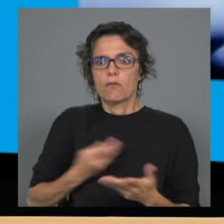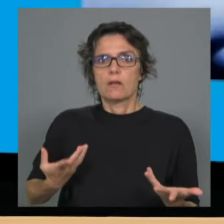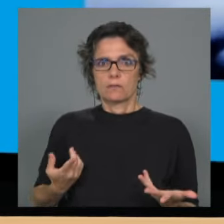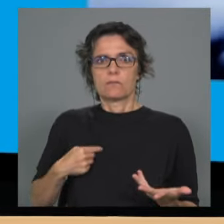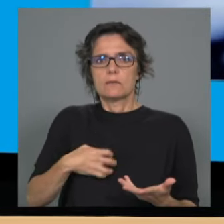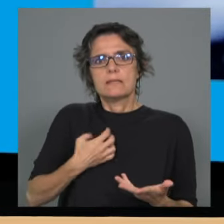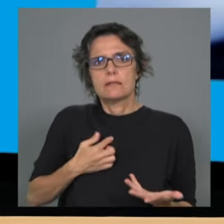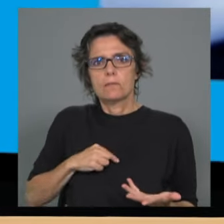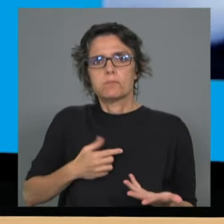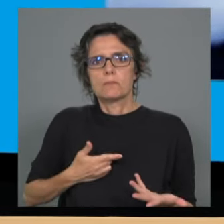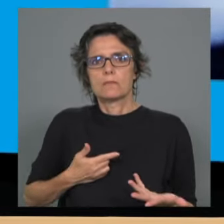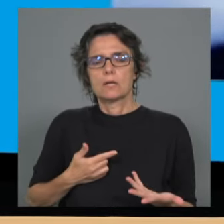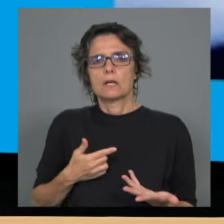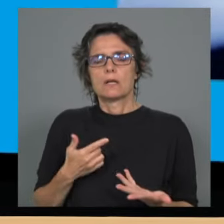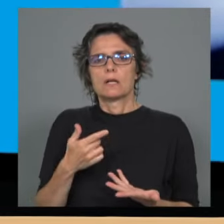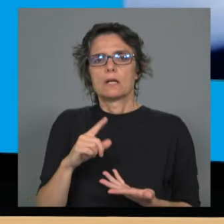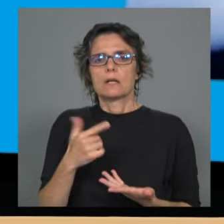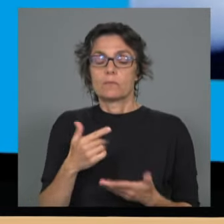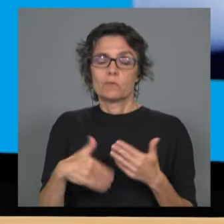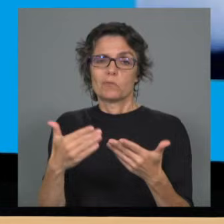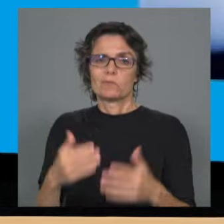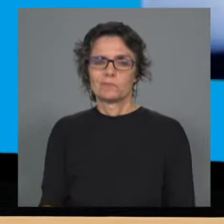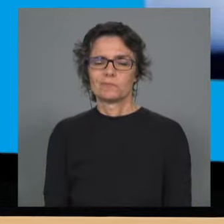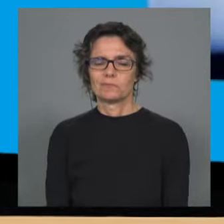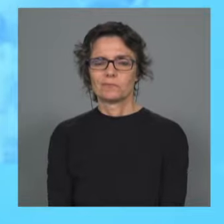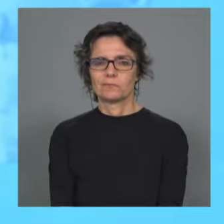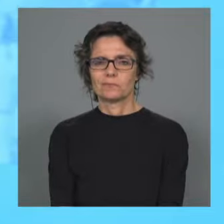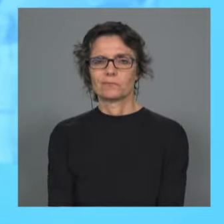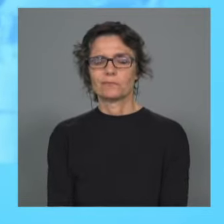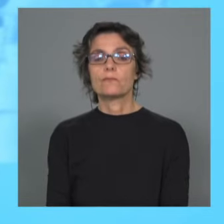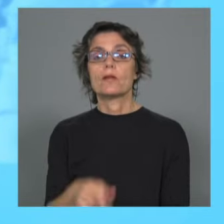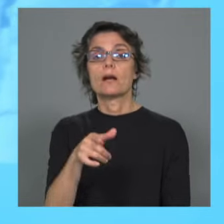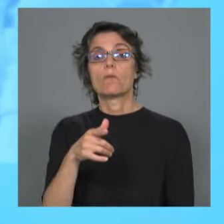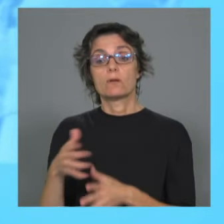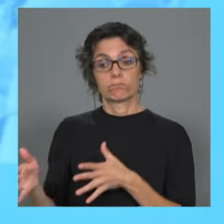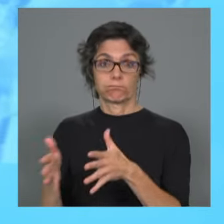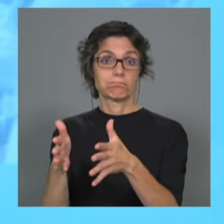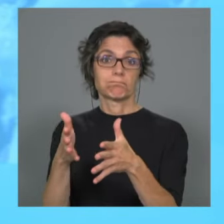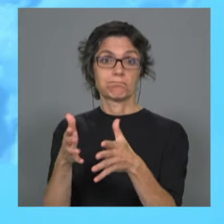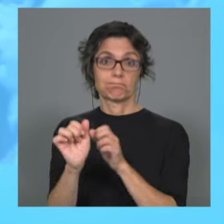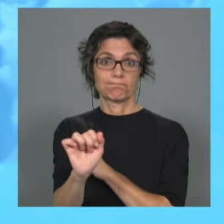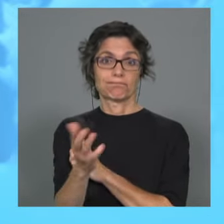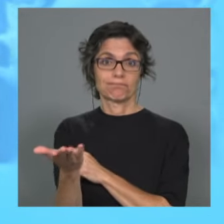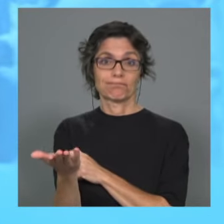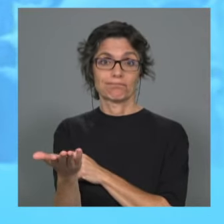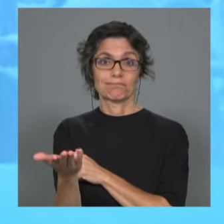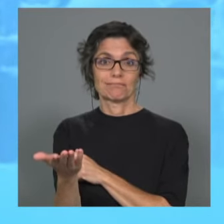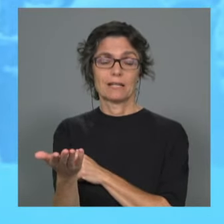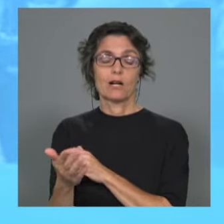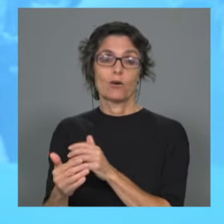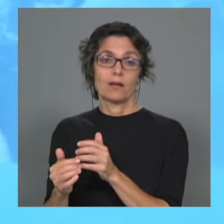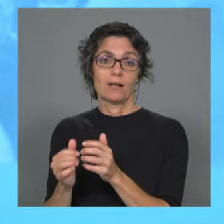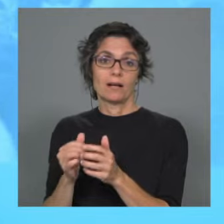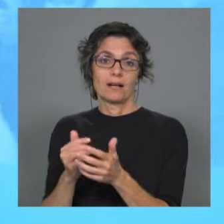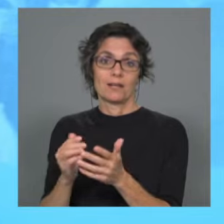claro, de um longo discernimento, avancei. E neste percurso, que agora, digamos, não sei se chegou ao fim ou se está